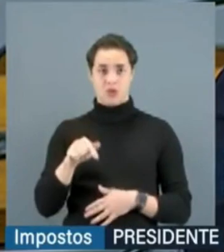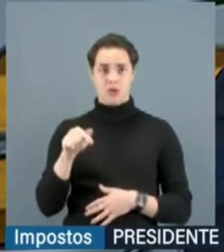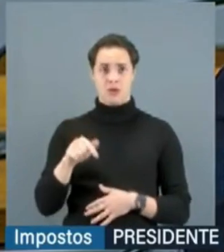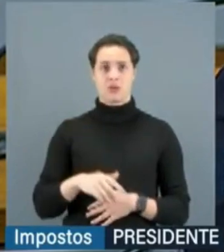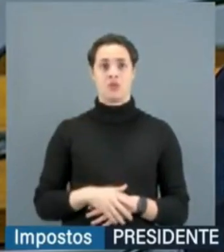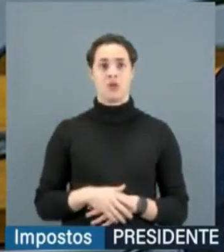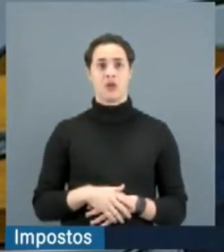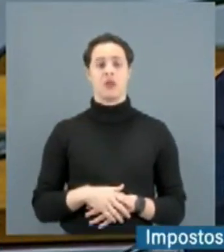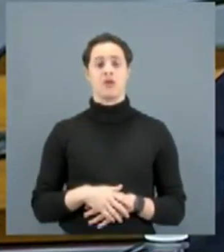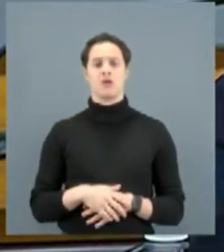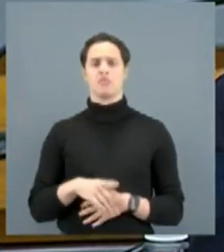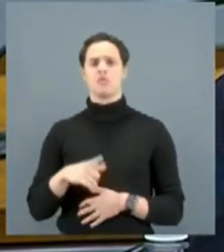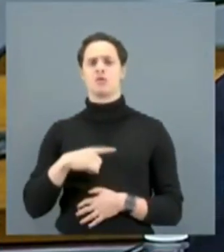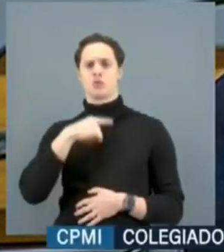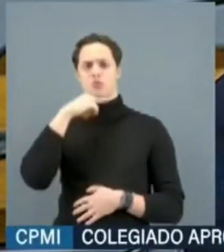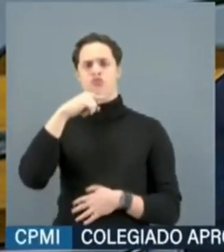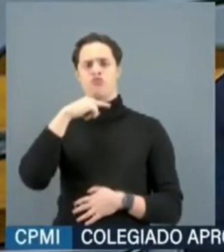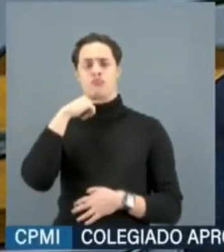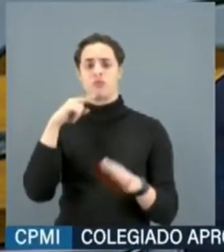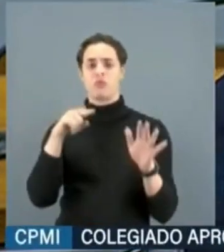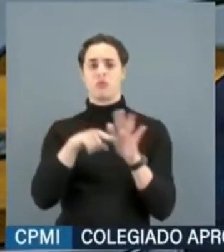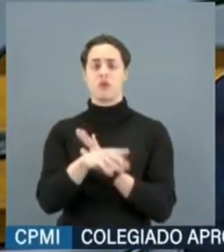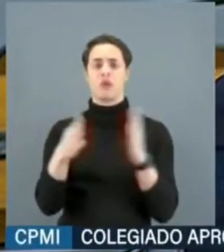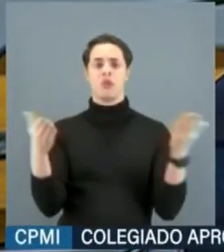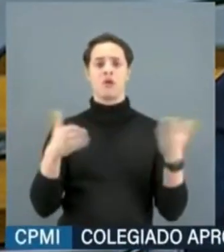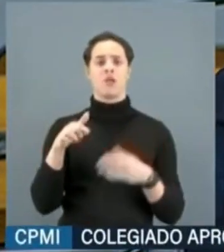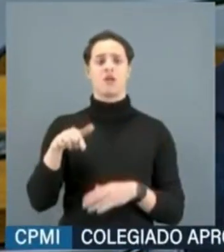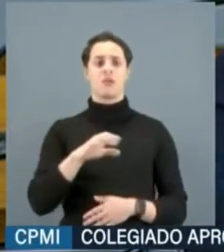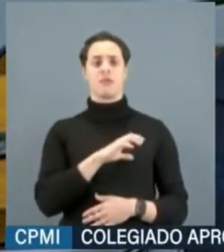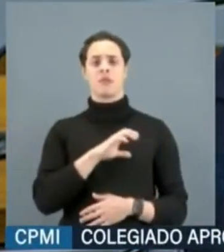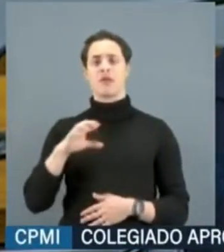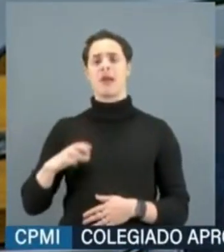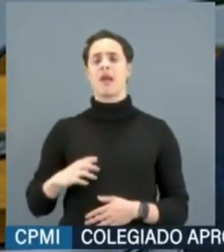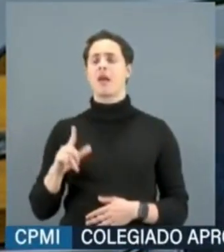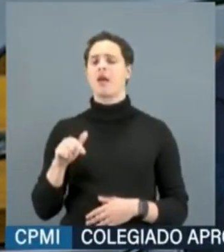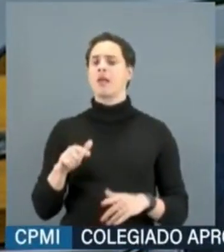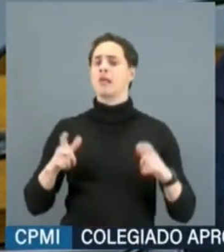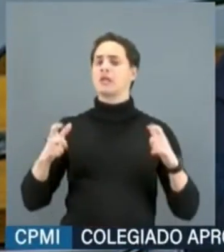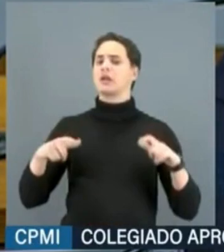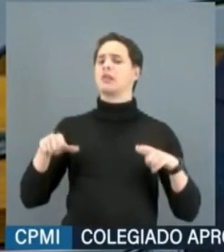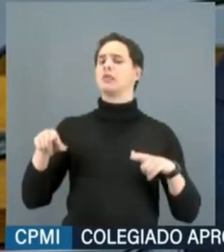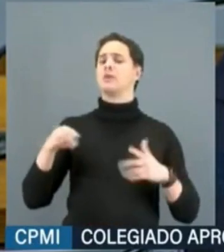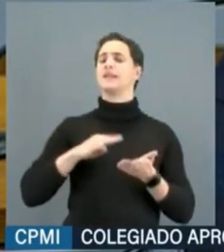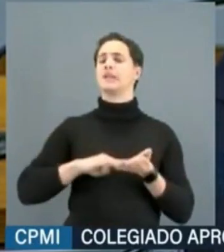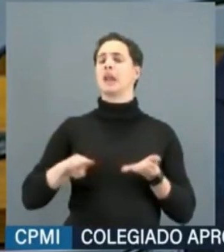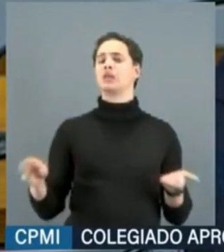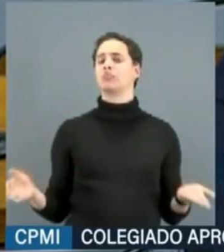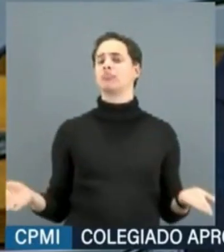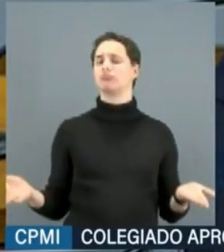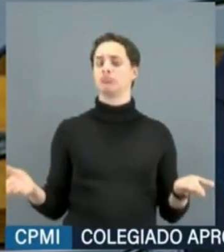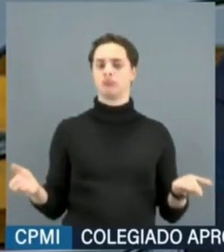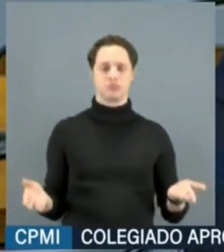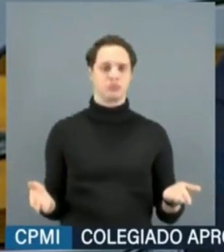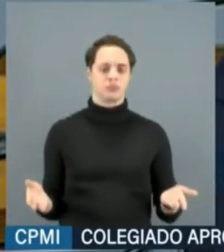a grande pergunta que tem que se fazer para essa comissão é: onde estão essas mensagens?